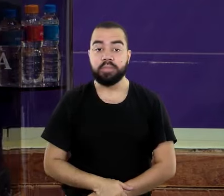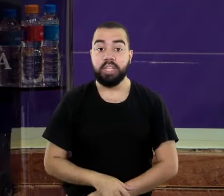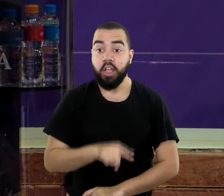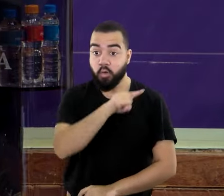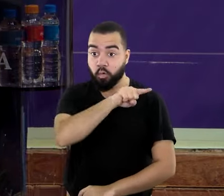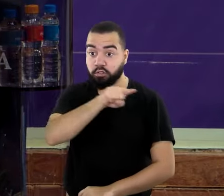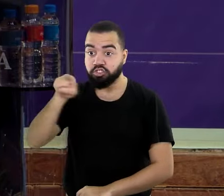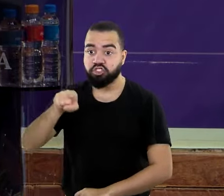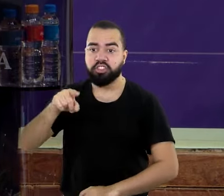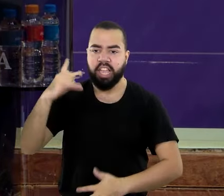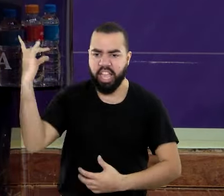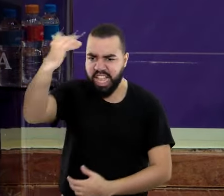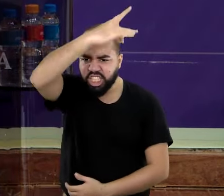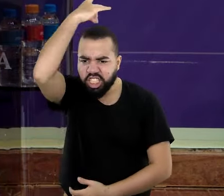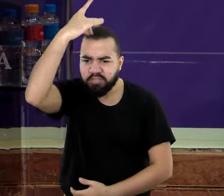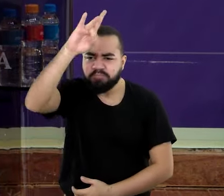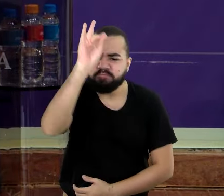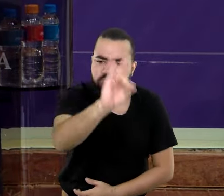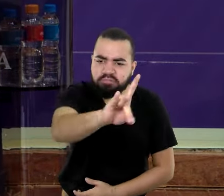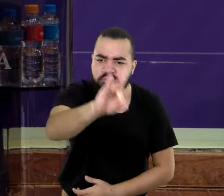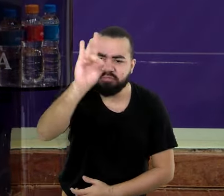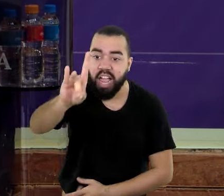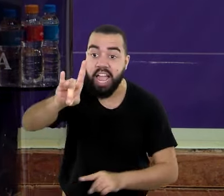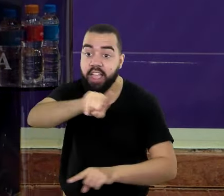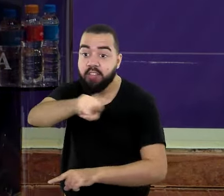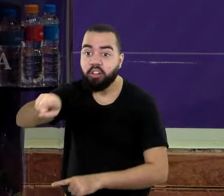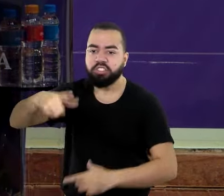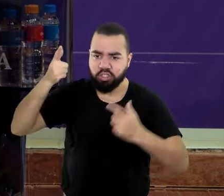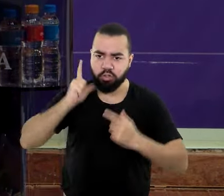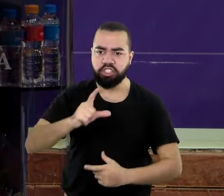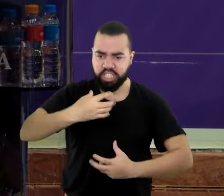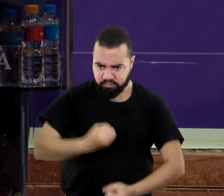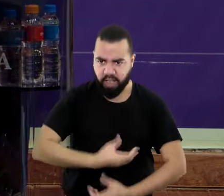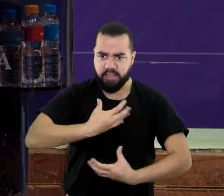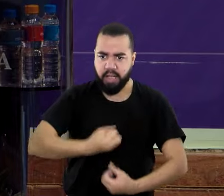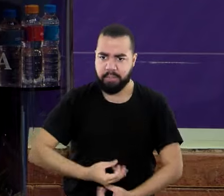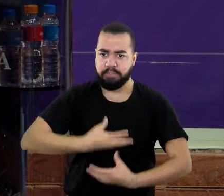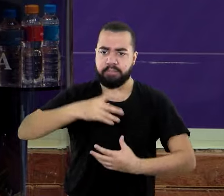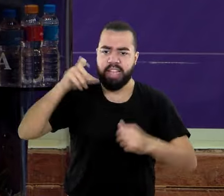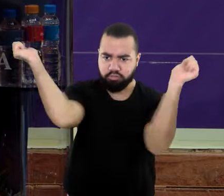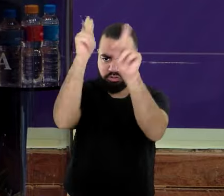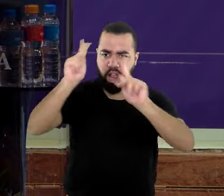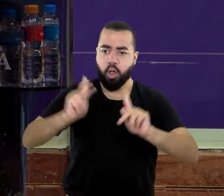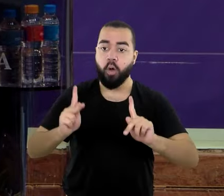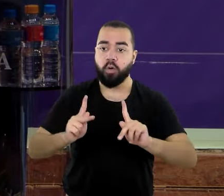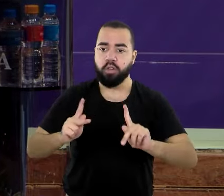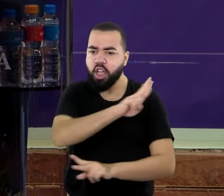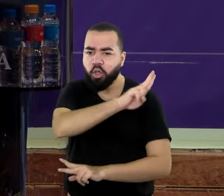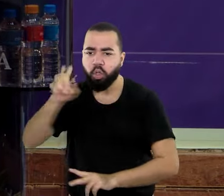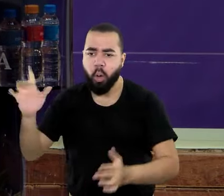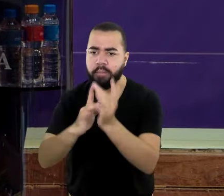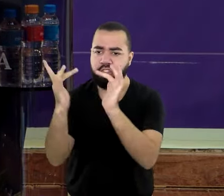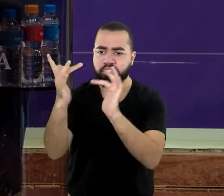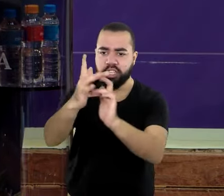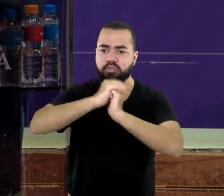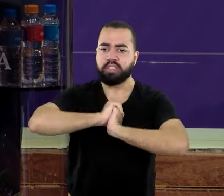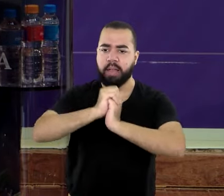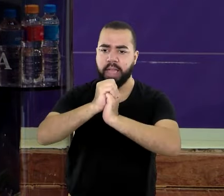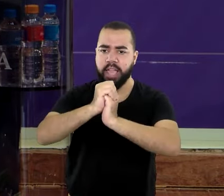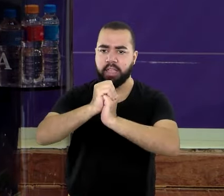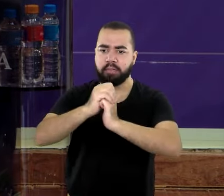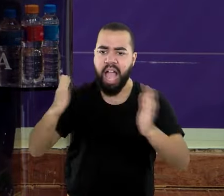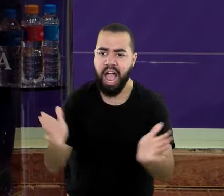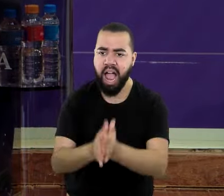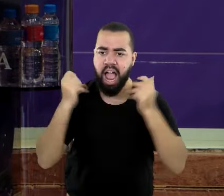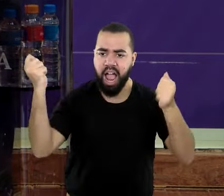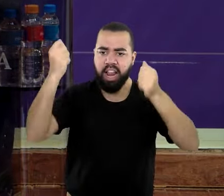Que você cheio do Espírito, que vocês possam fazer o movimento Shalom na sua igreja e na vida de vocês, em nome de Jesus.